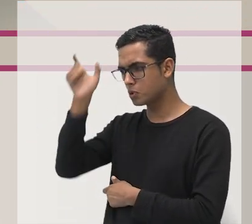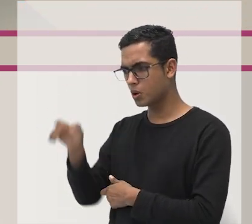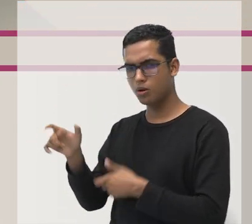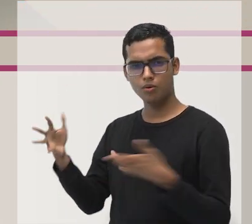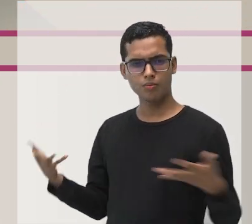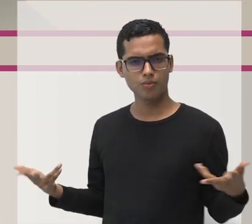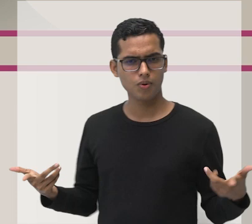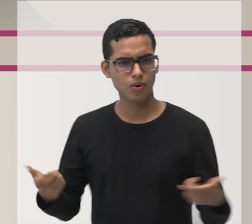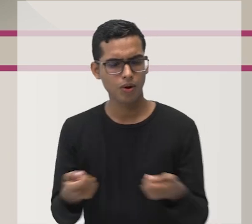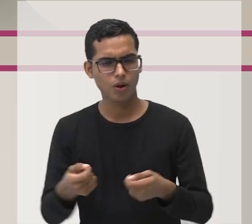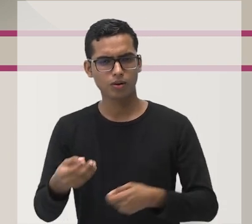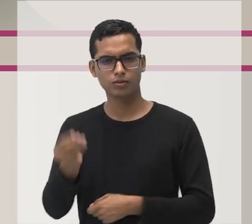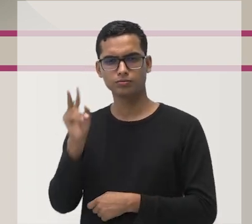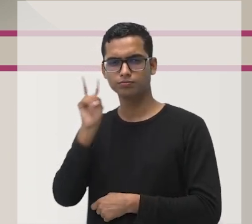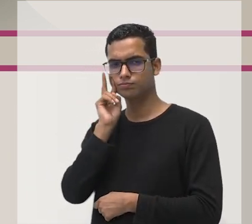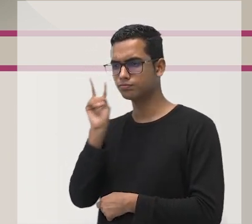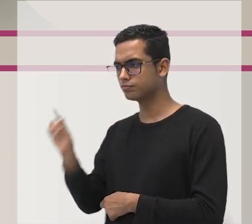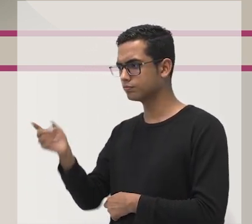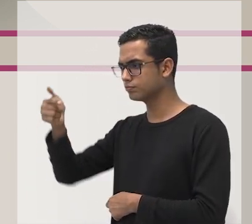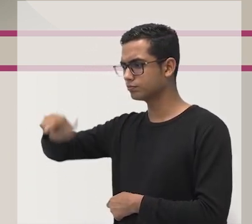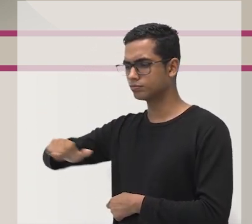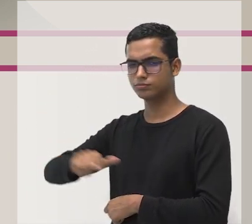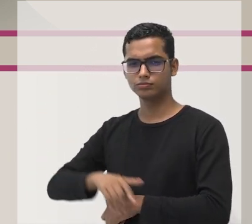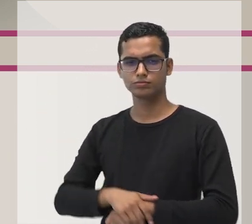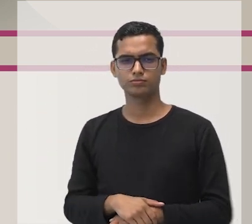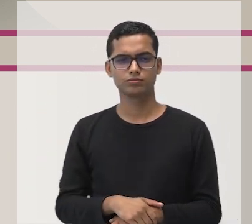maravilhosa! Continuem observando.